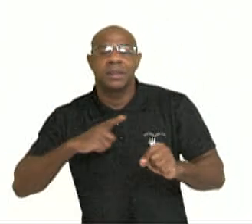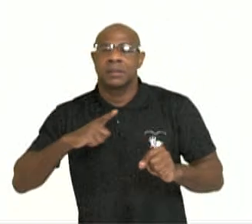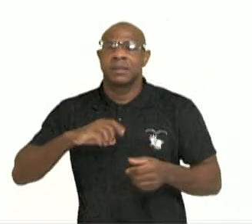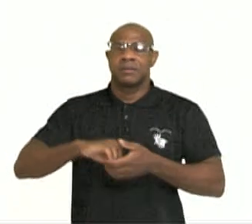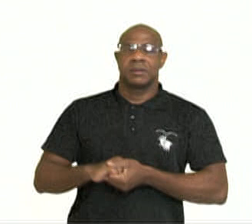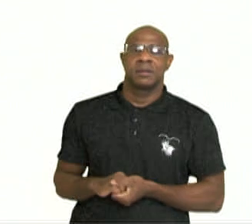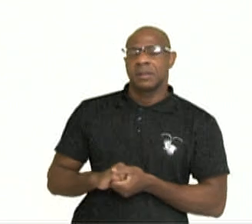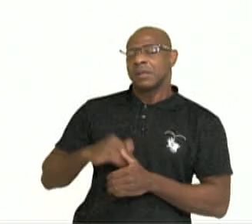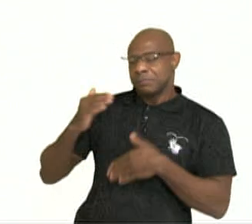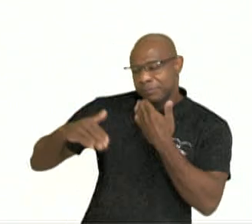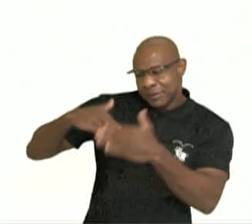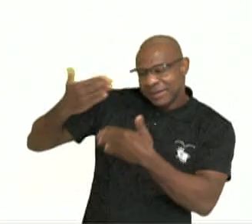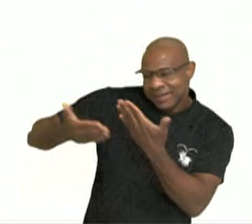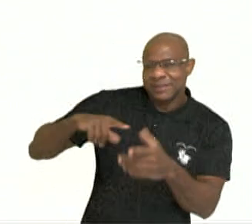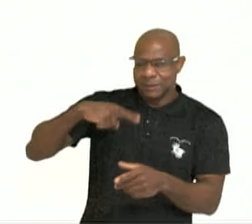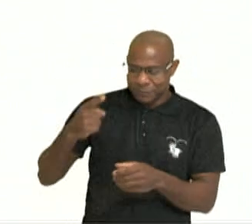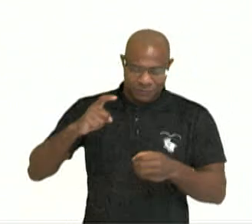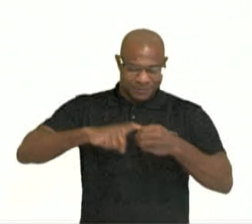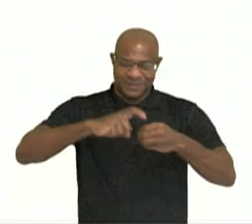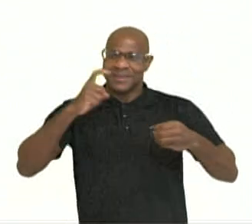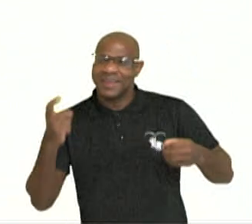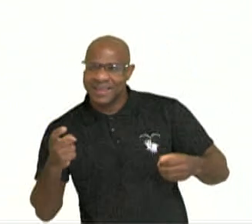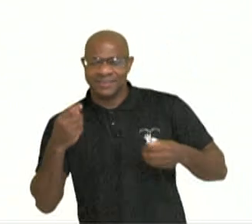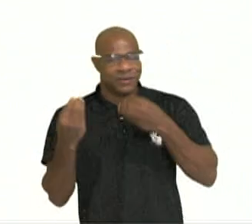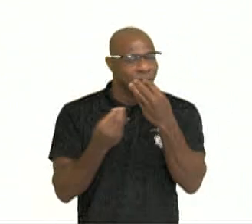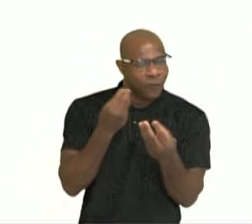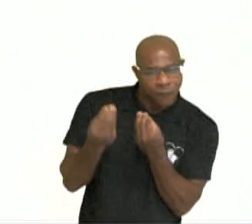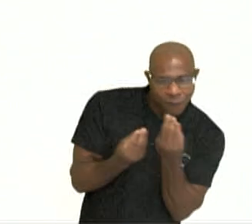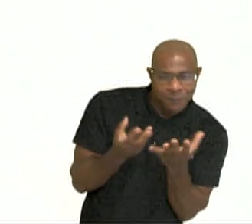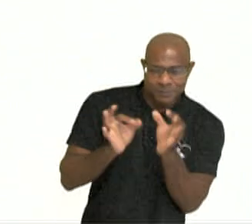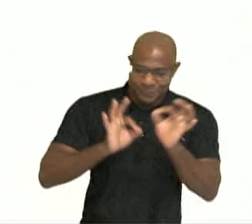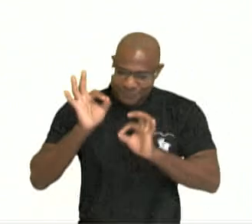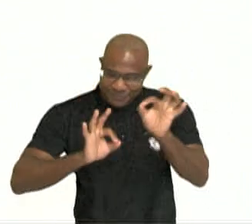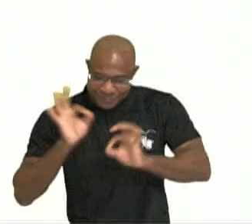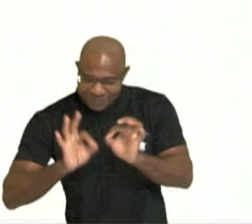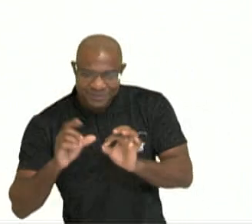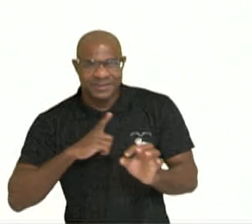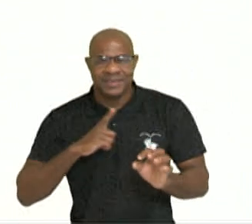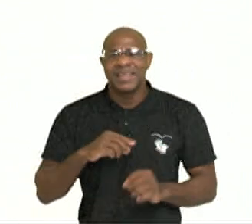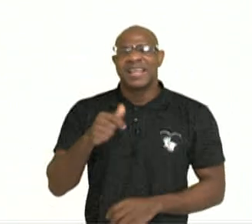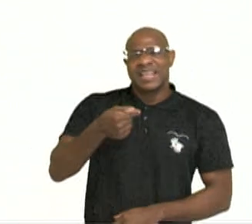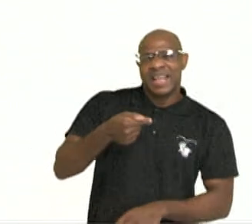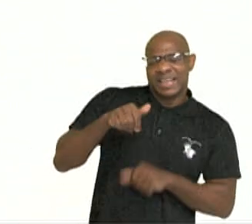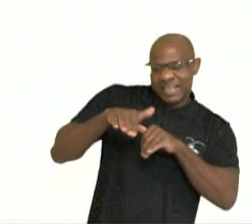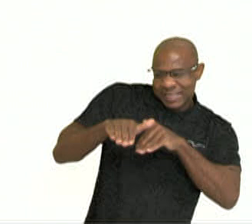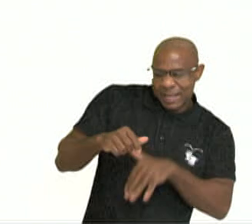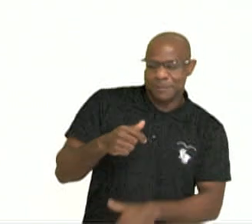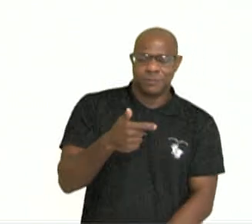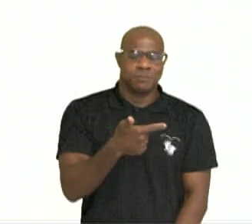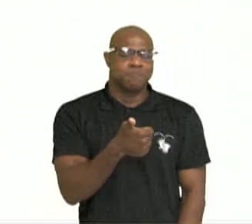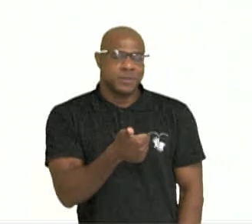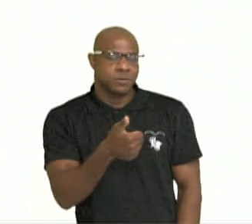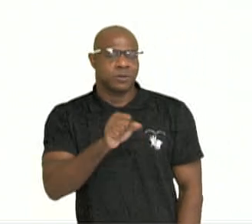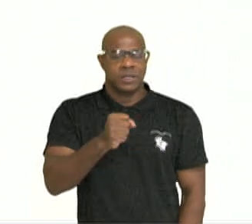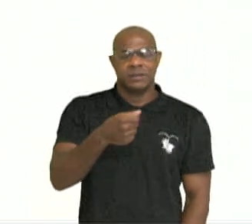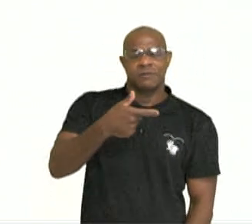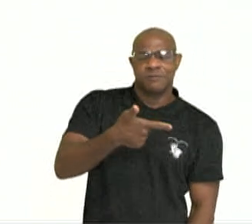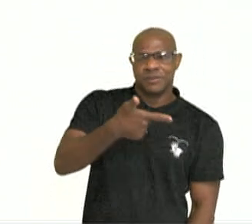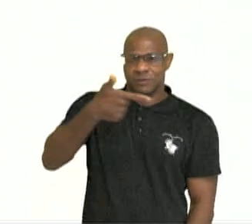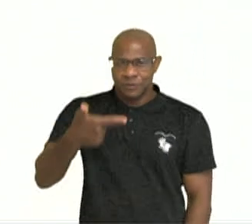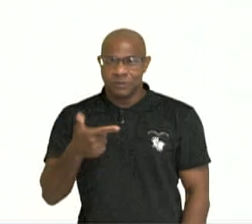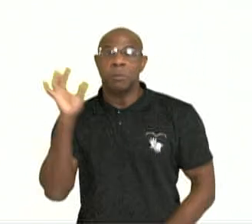logo após o processo de independência do Brasil, ali 7 de setembro de 1822, foi